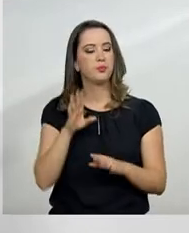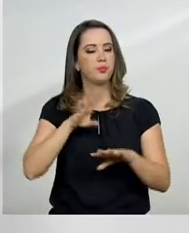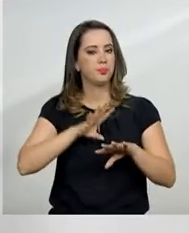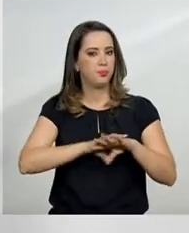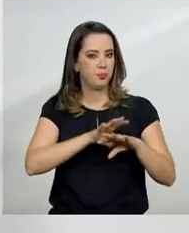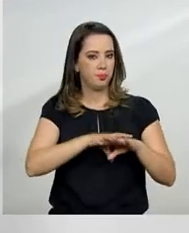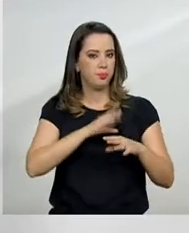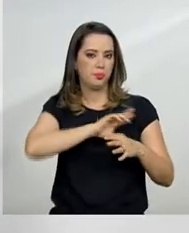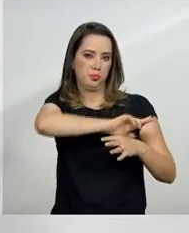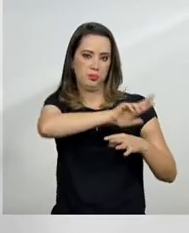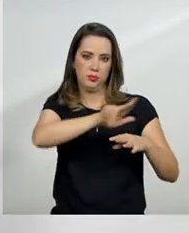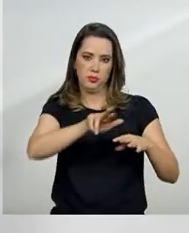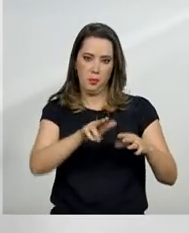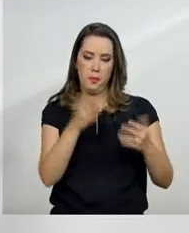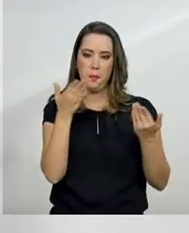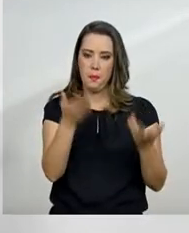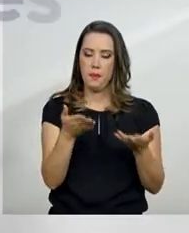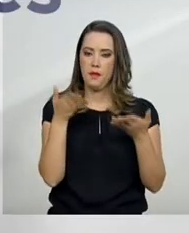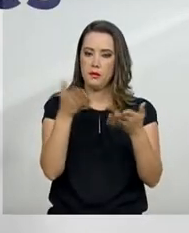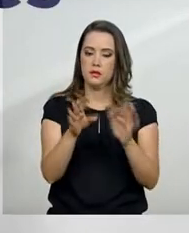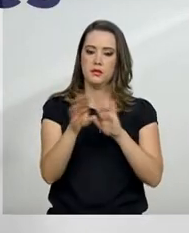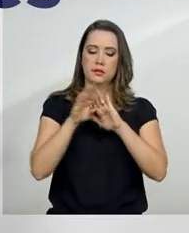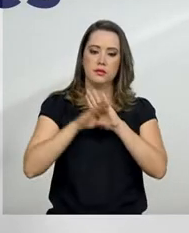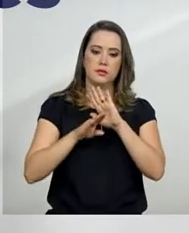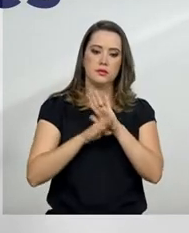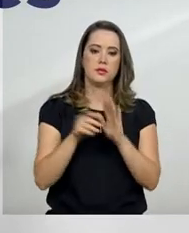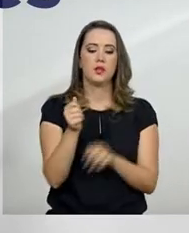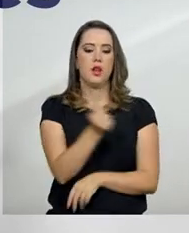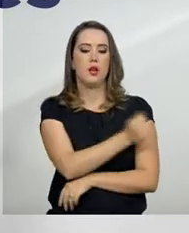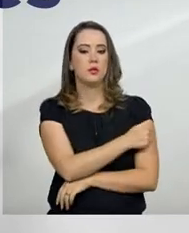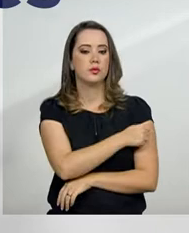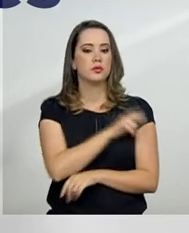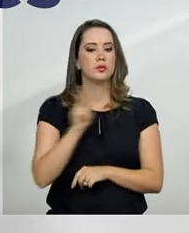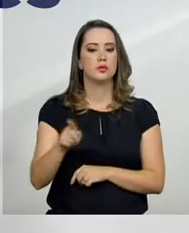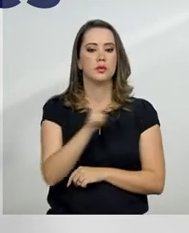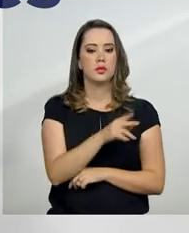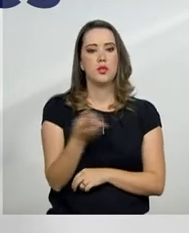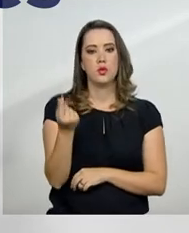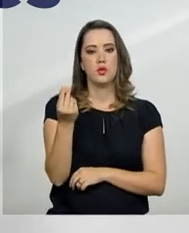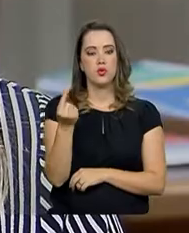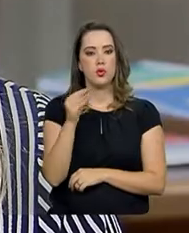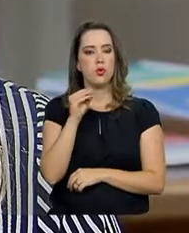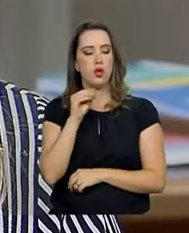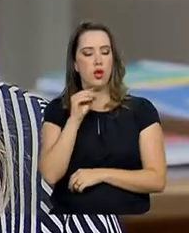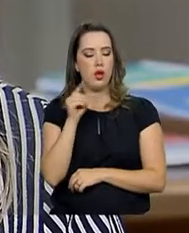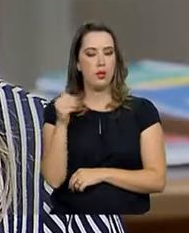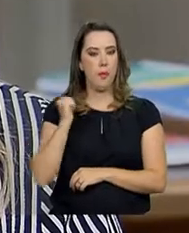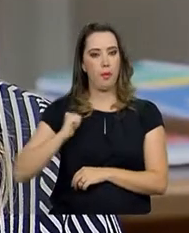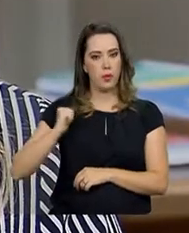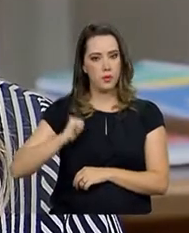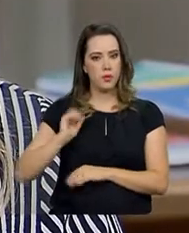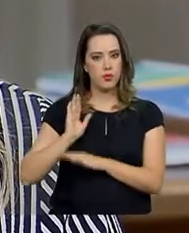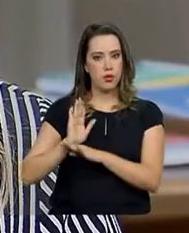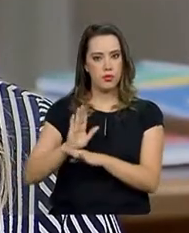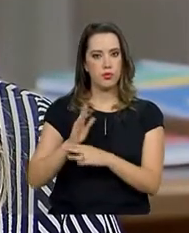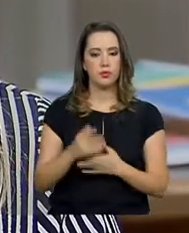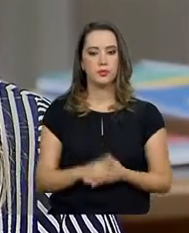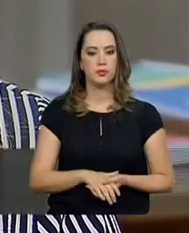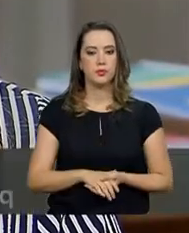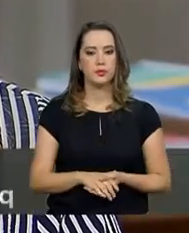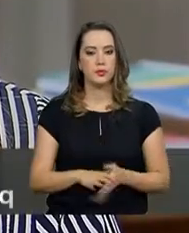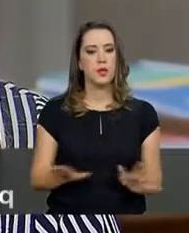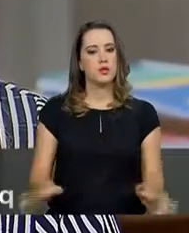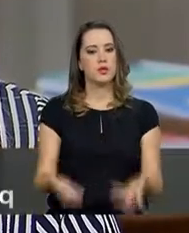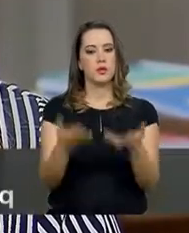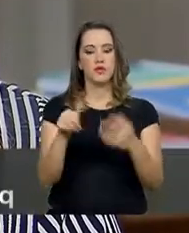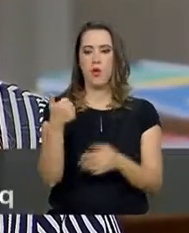na graduação. Os participantes dos projetos, alunas e professores, receberão bolsas. A gente poder despertar dessas meninas de 11 anos,